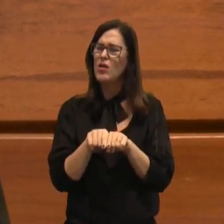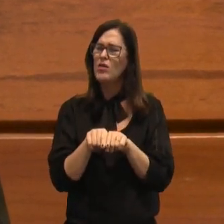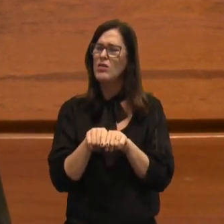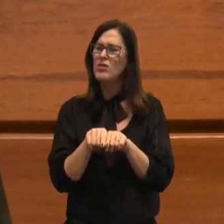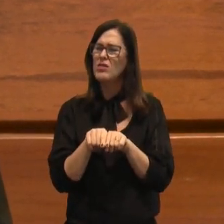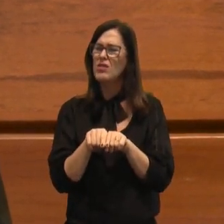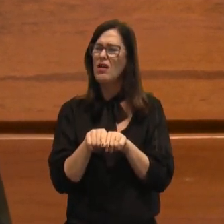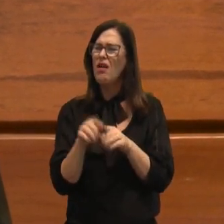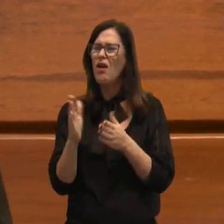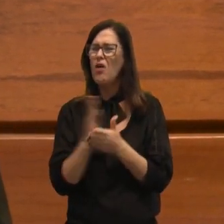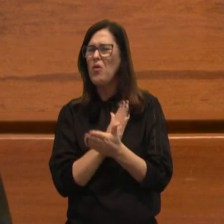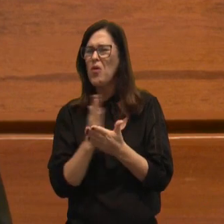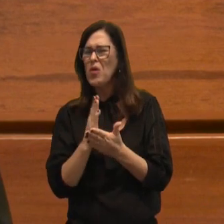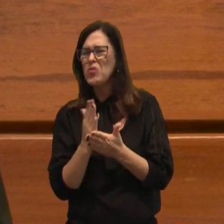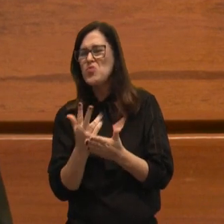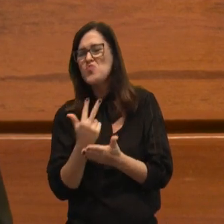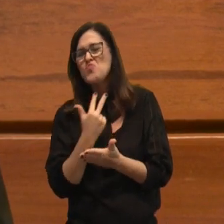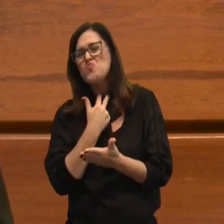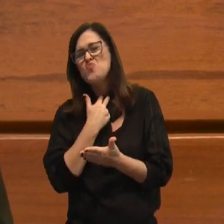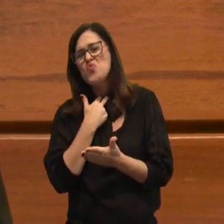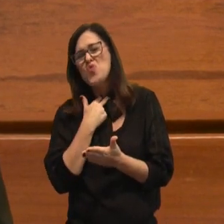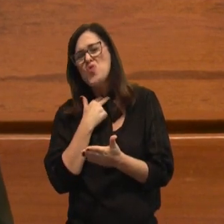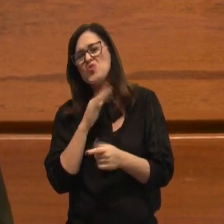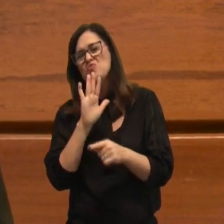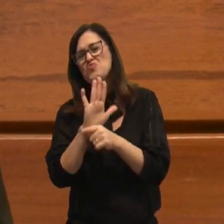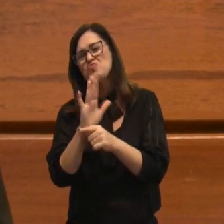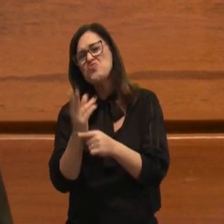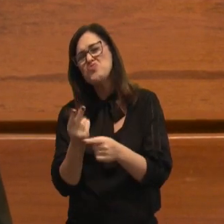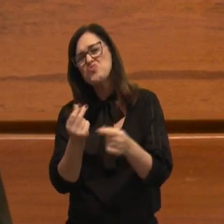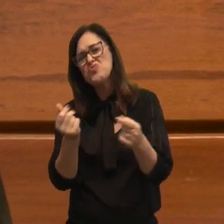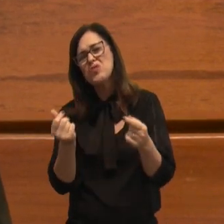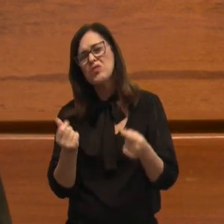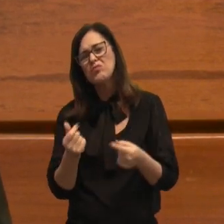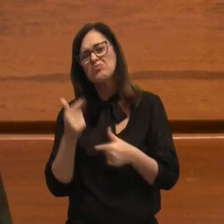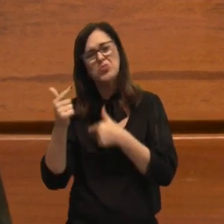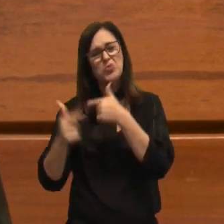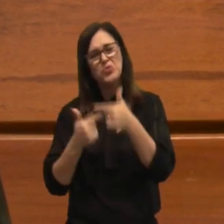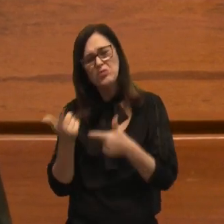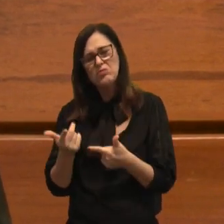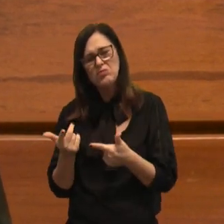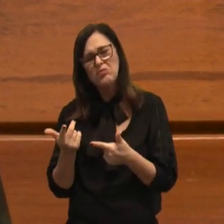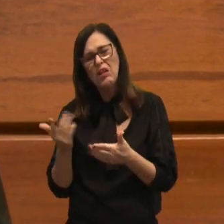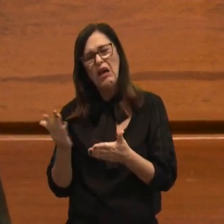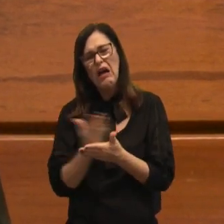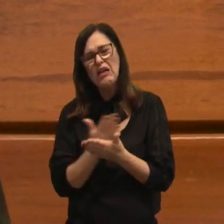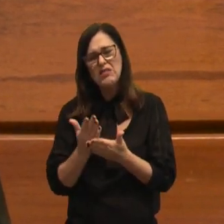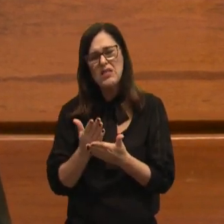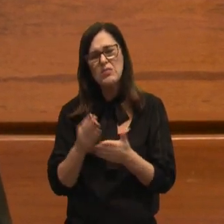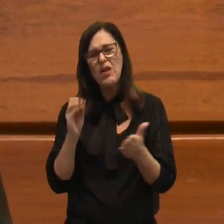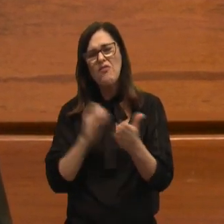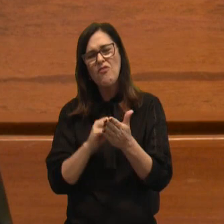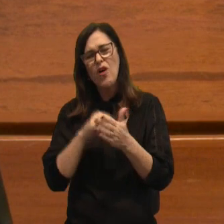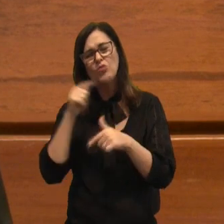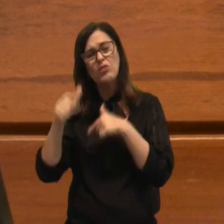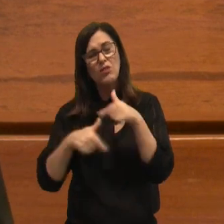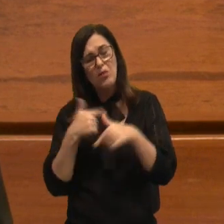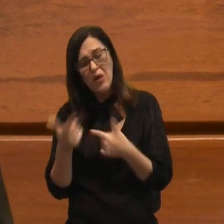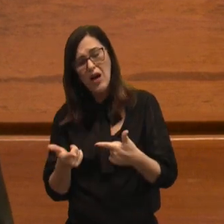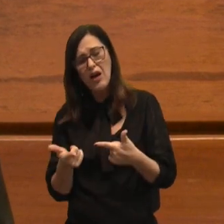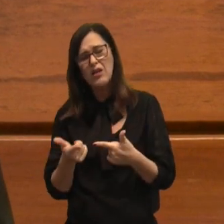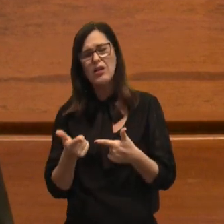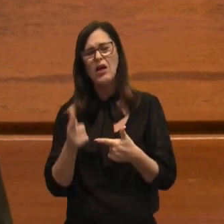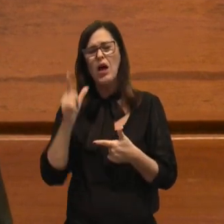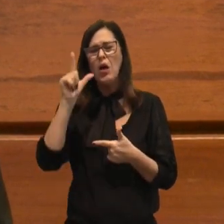por algum motivo, não têm podido contribuir com a Tua causa, às vezes pelo desemprego,